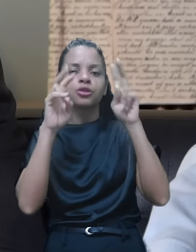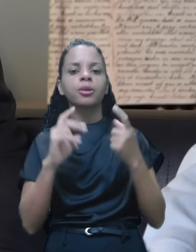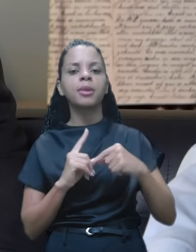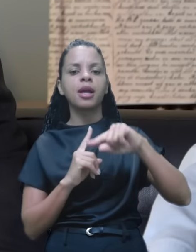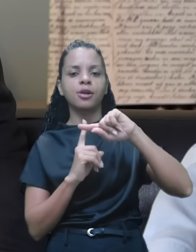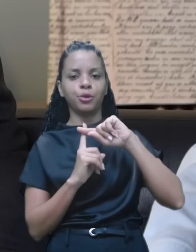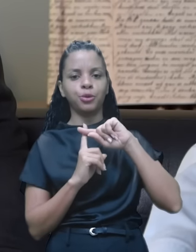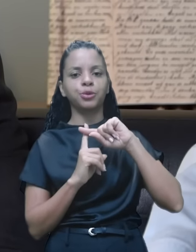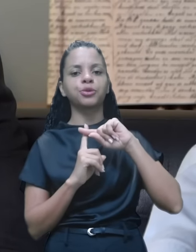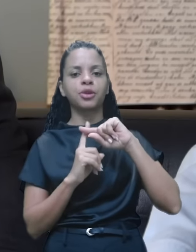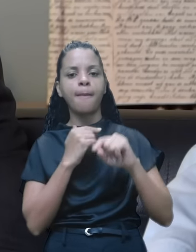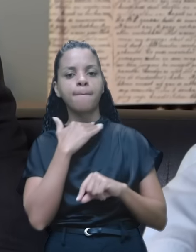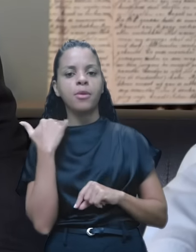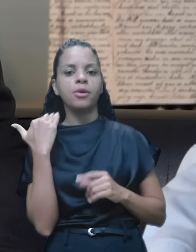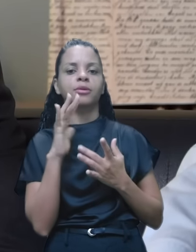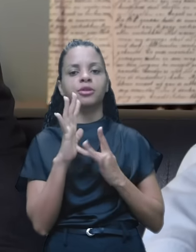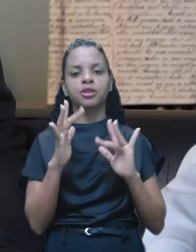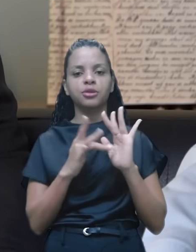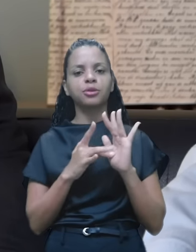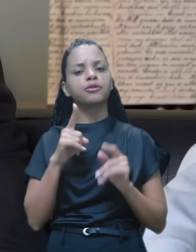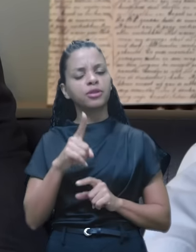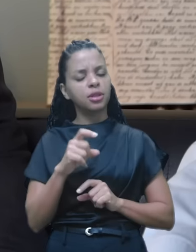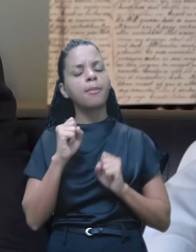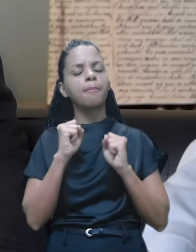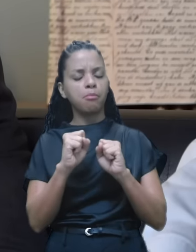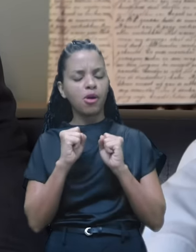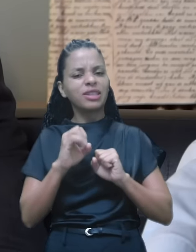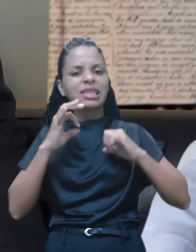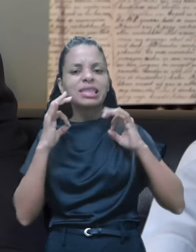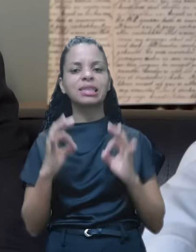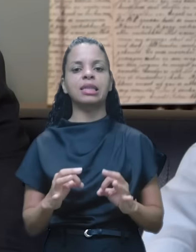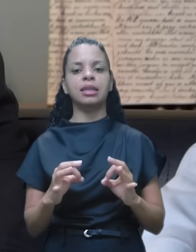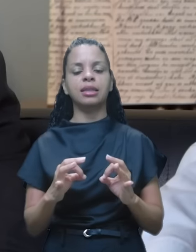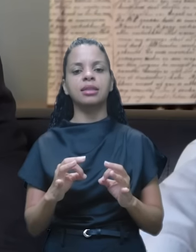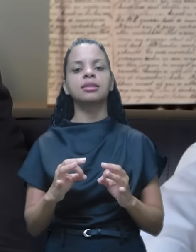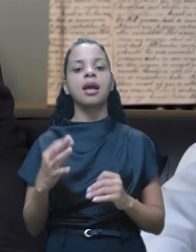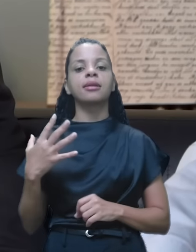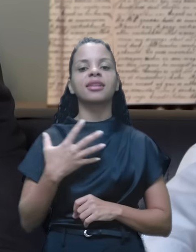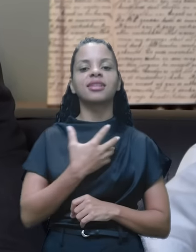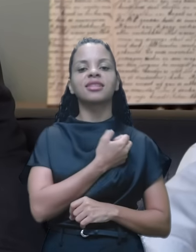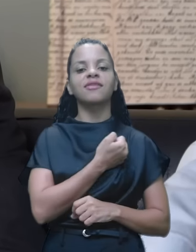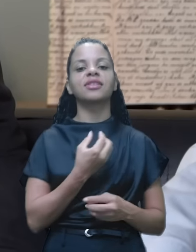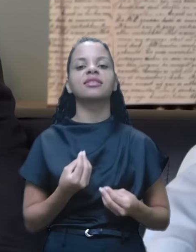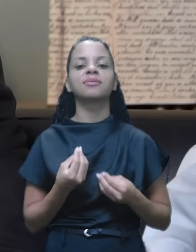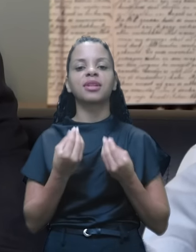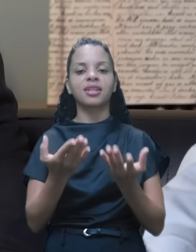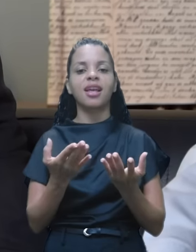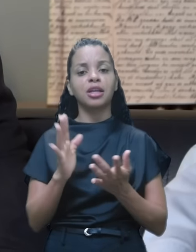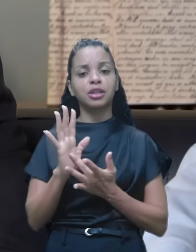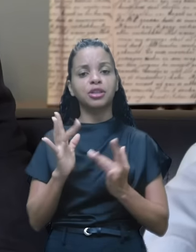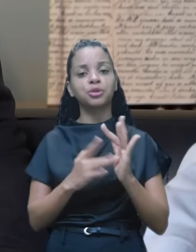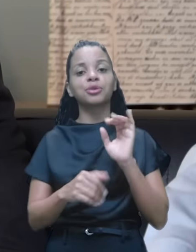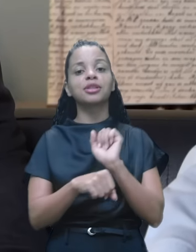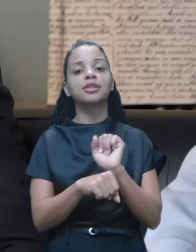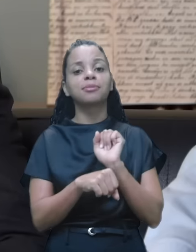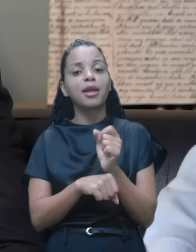fez por cada um de nós e ter a certeza da salvação, ter a certeza que Ele está do seu lado aí, de braços abertos, aguardando